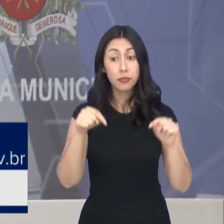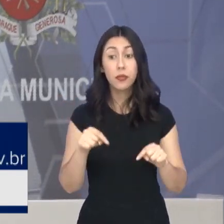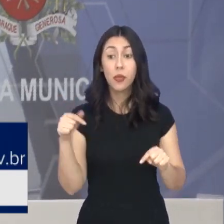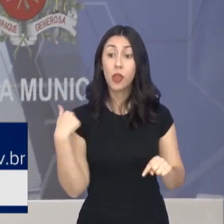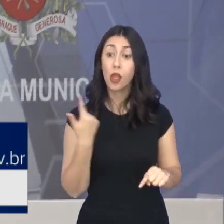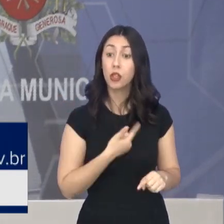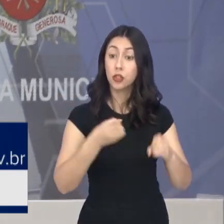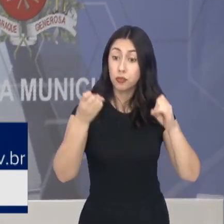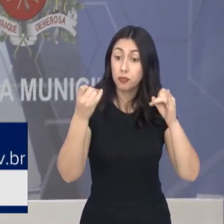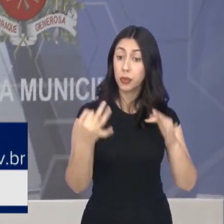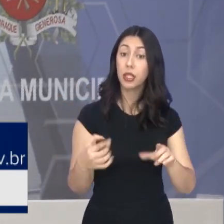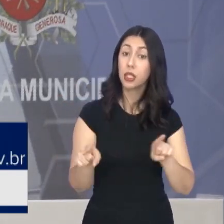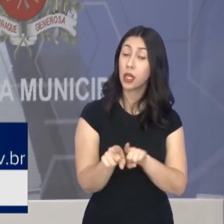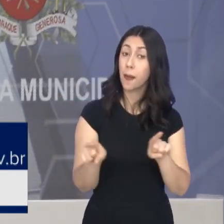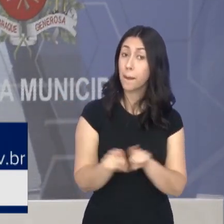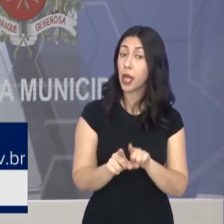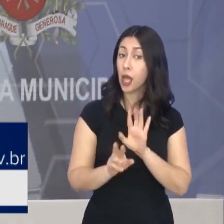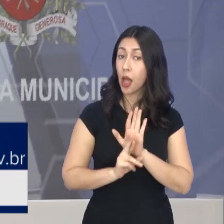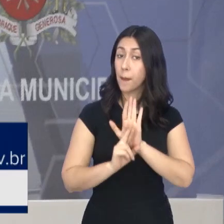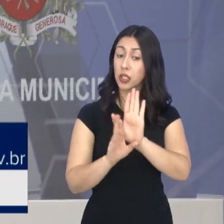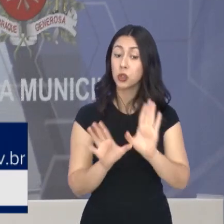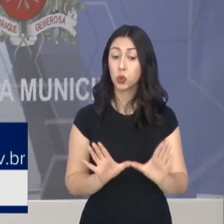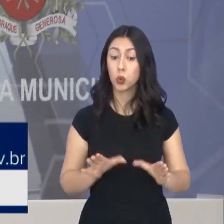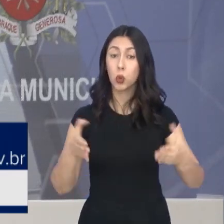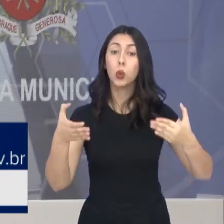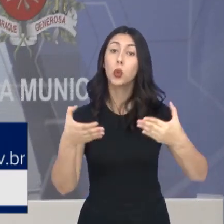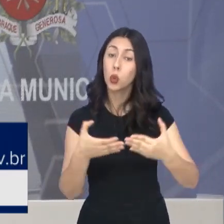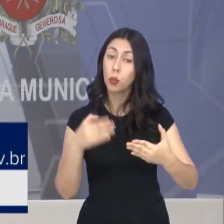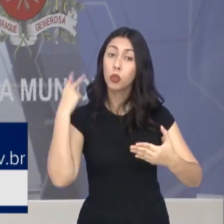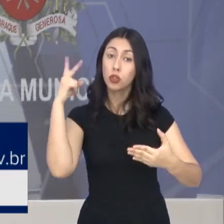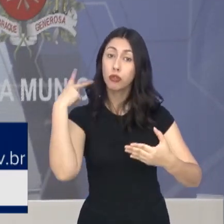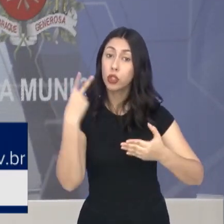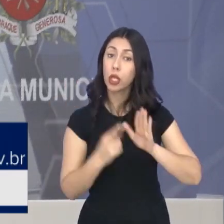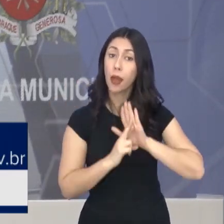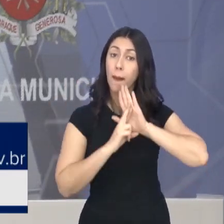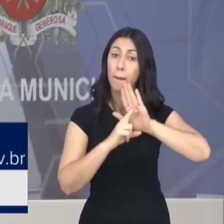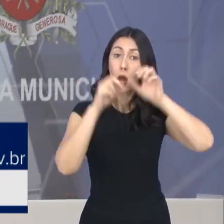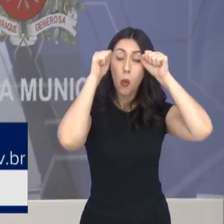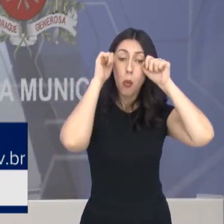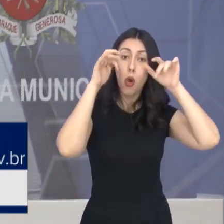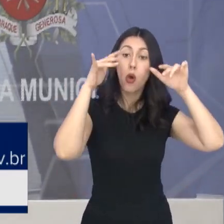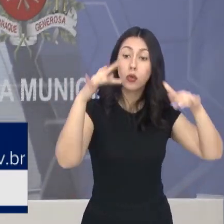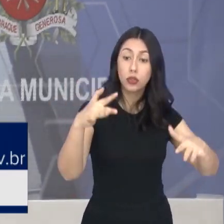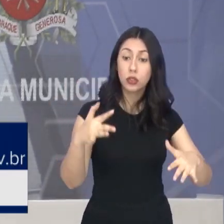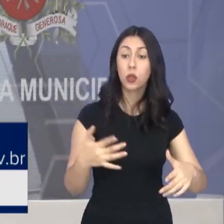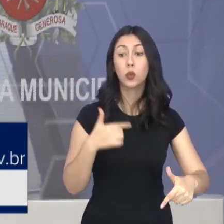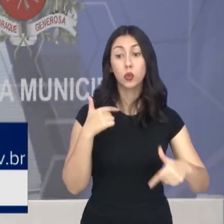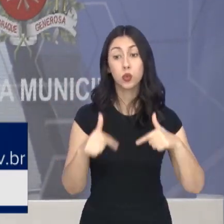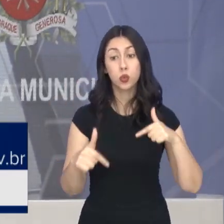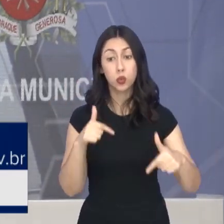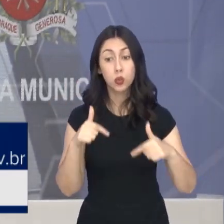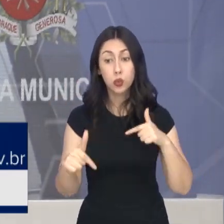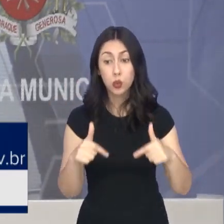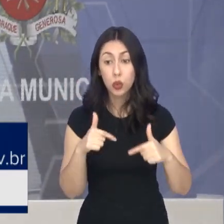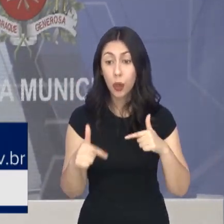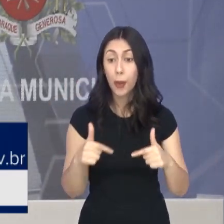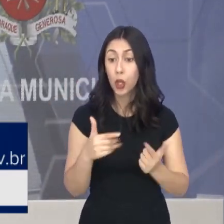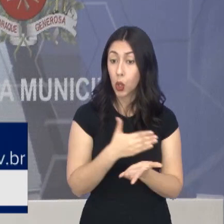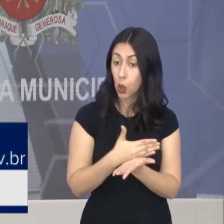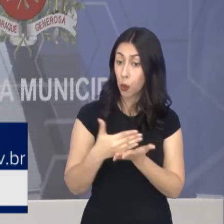gente fala em nome da Frente Parlamentar em apoio da pessoa com autismo, um trabalho que foi, né, teve